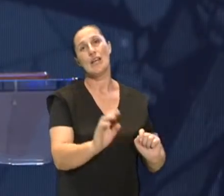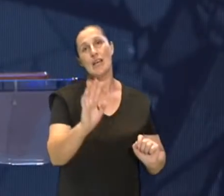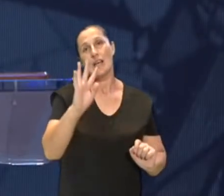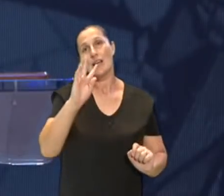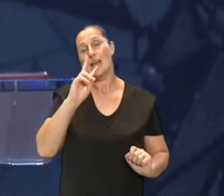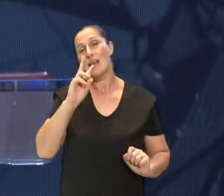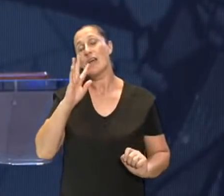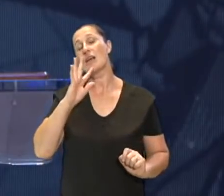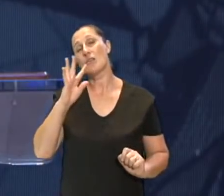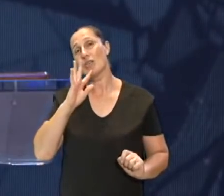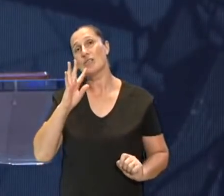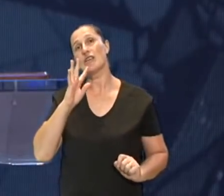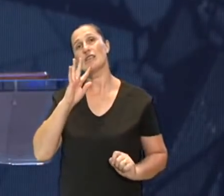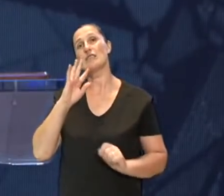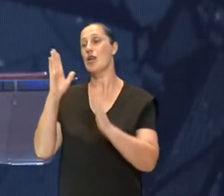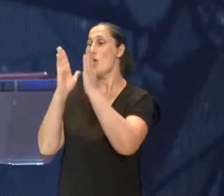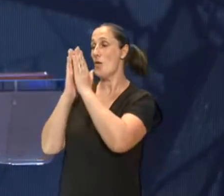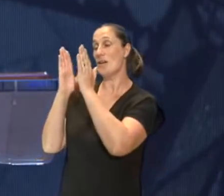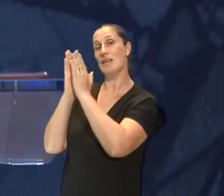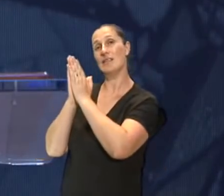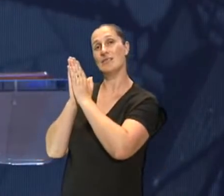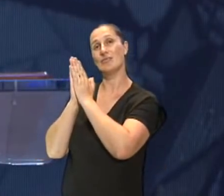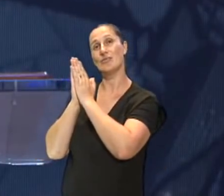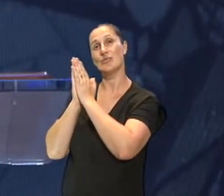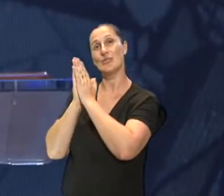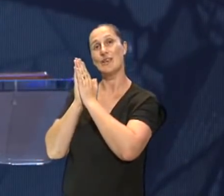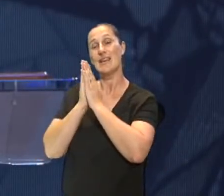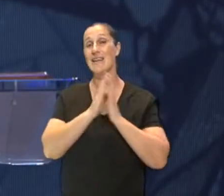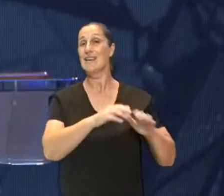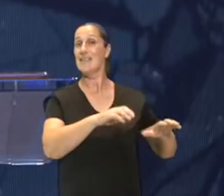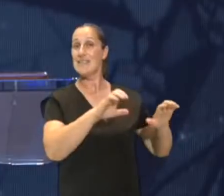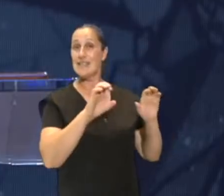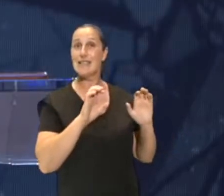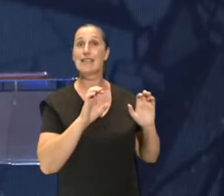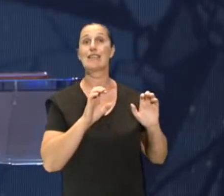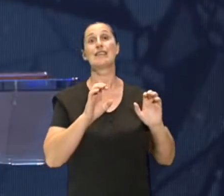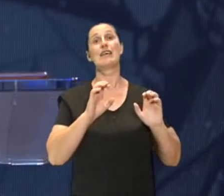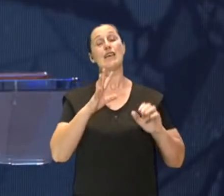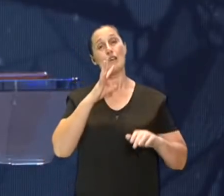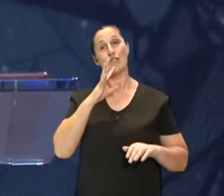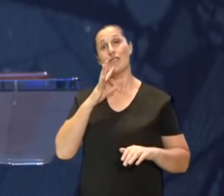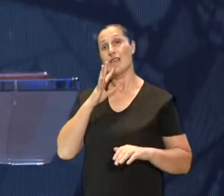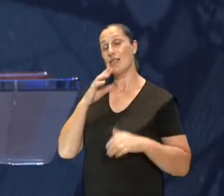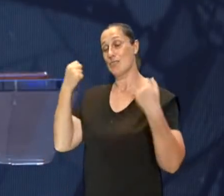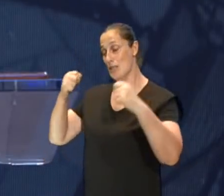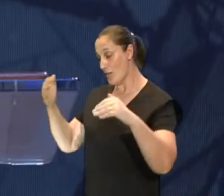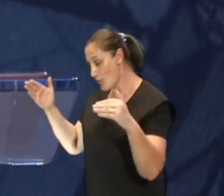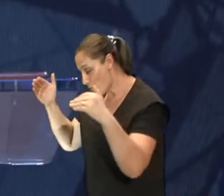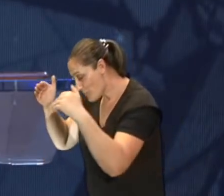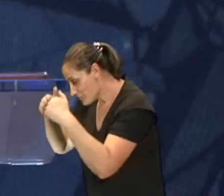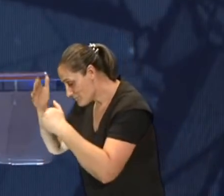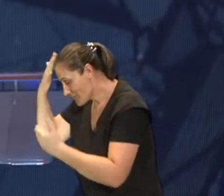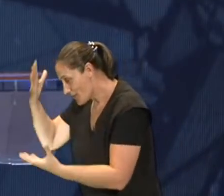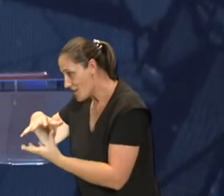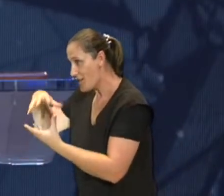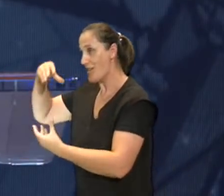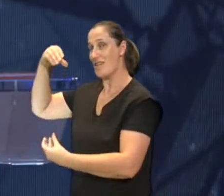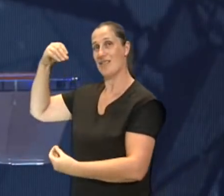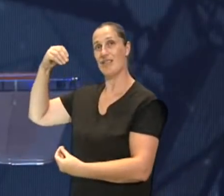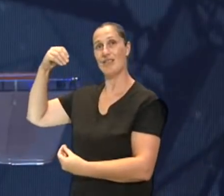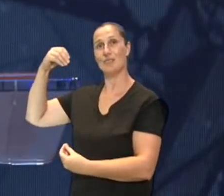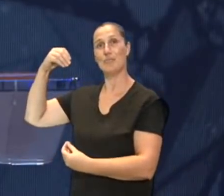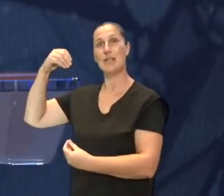oração. Ele mesmo reconhece que precisava de humildade na alma, e que ele mesmo precisava